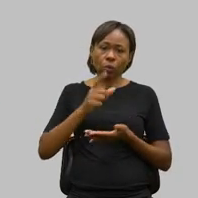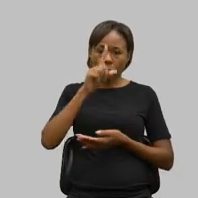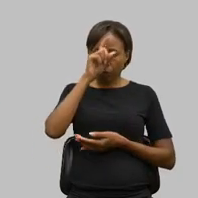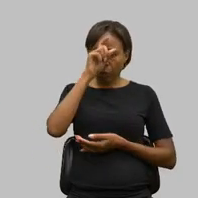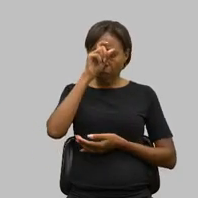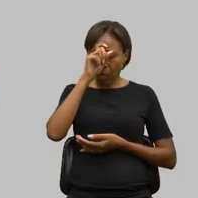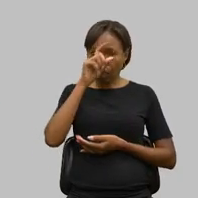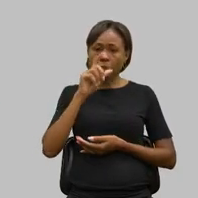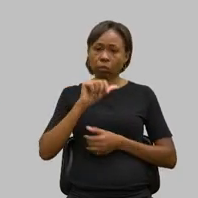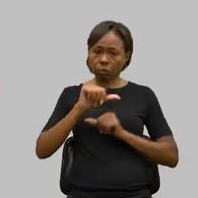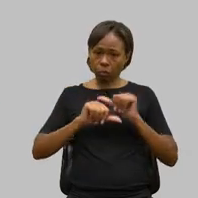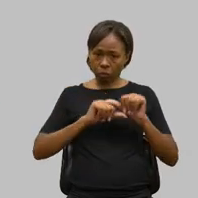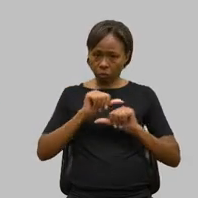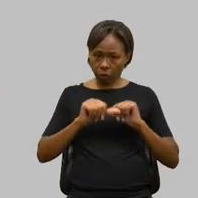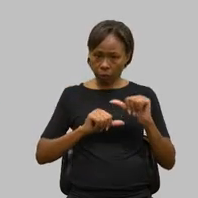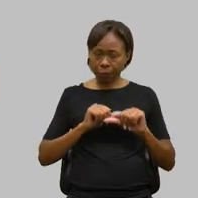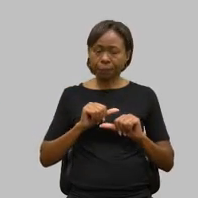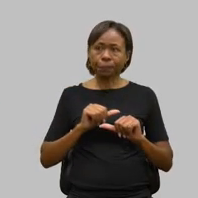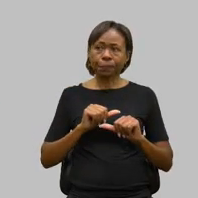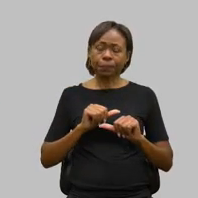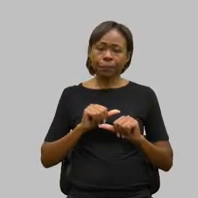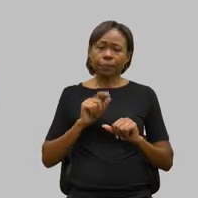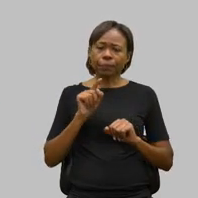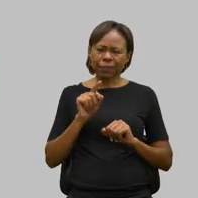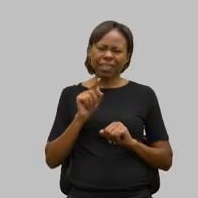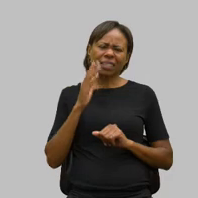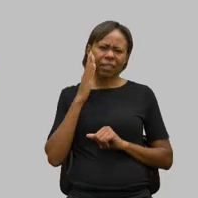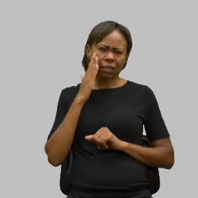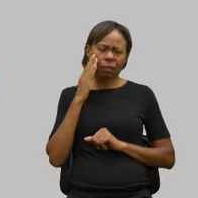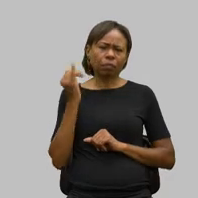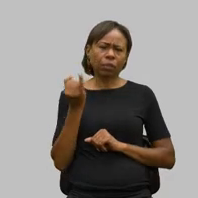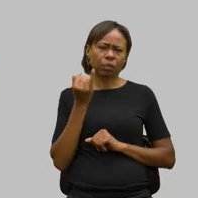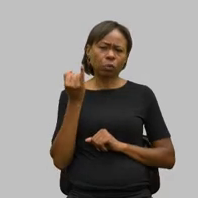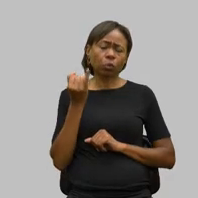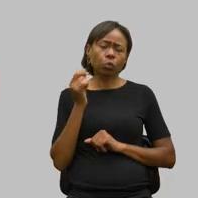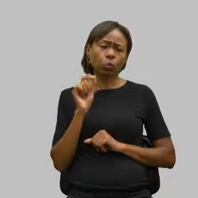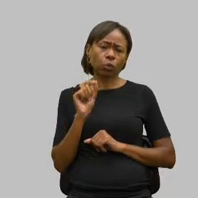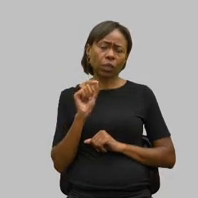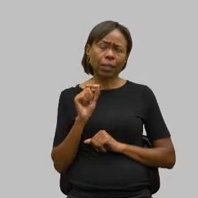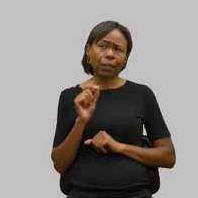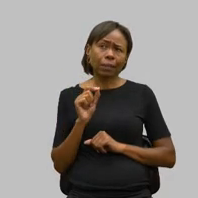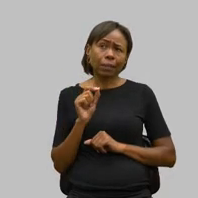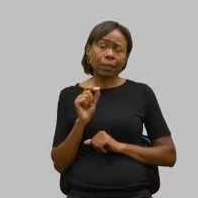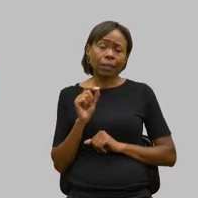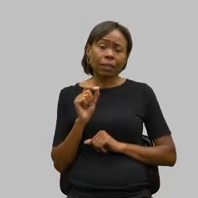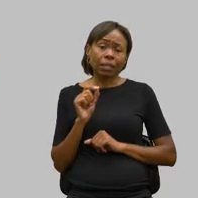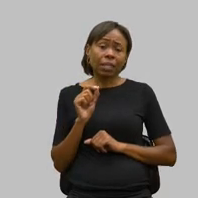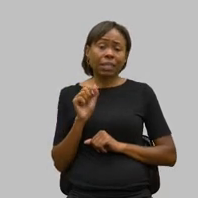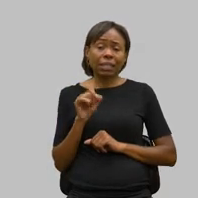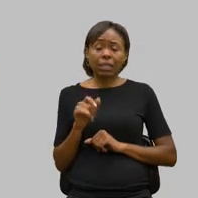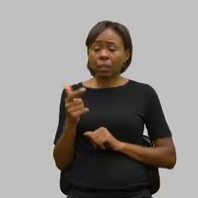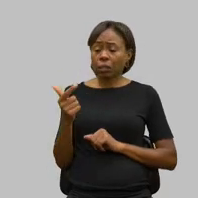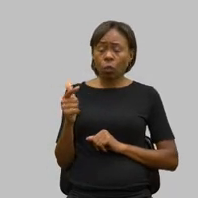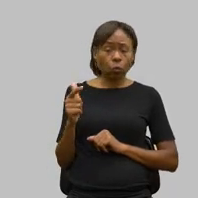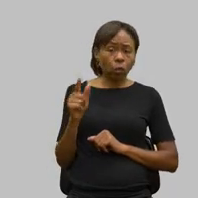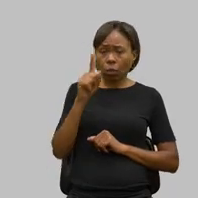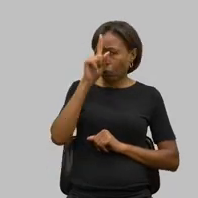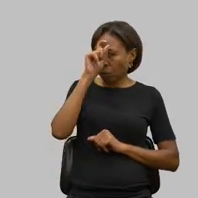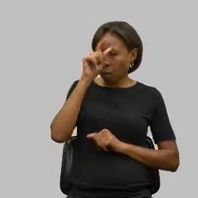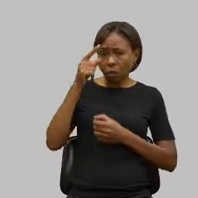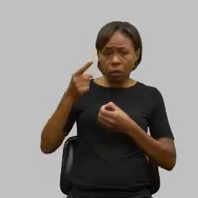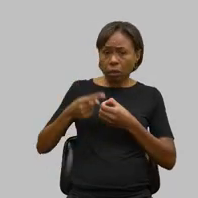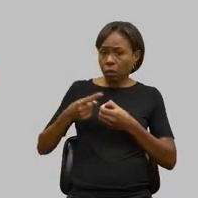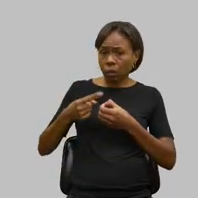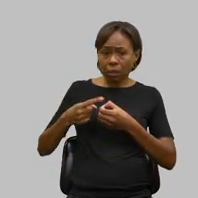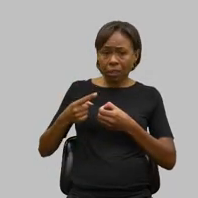Mas é muito importante também, o senhor sabe bem, é muito difícil não ter um hospital em algumas cidades, já tem um histórico de aquela cidade, a